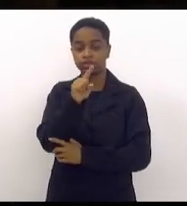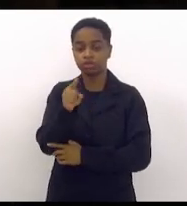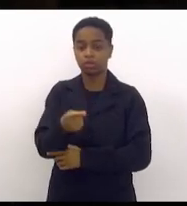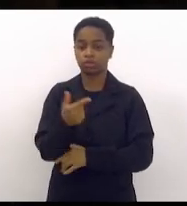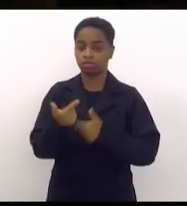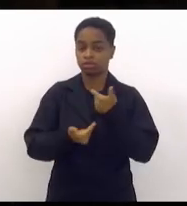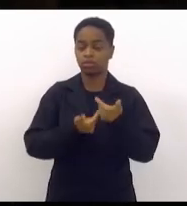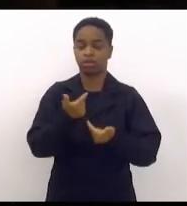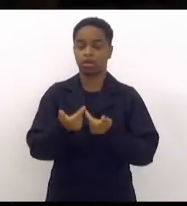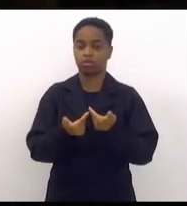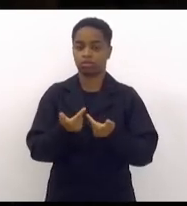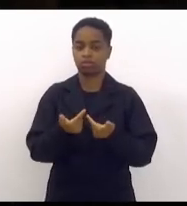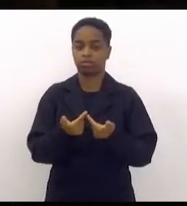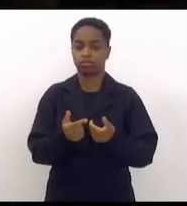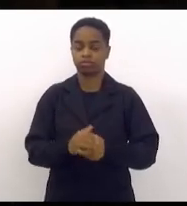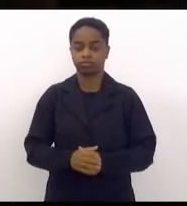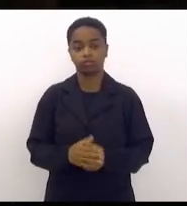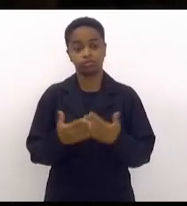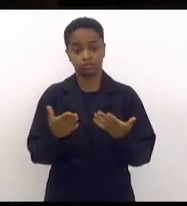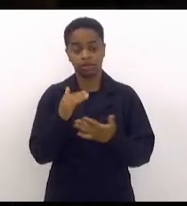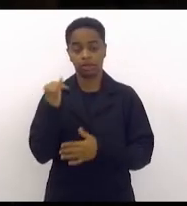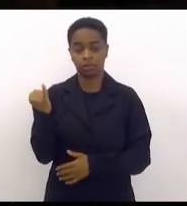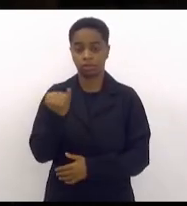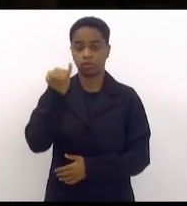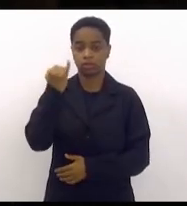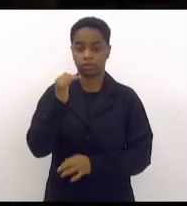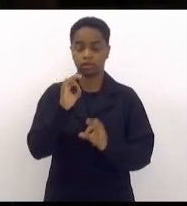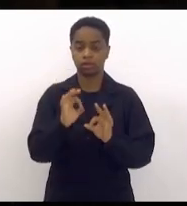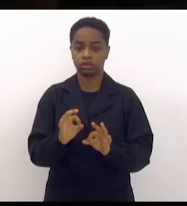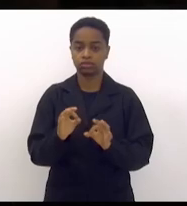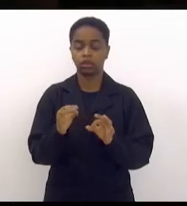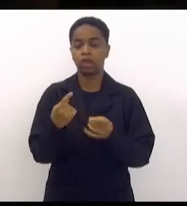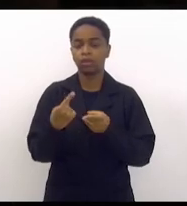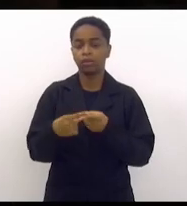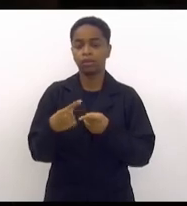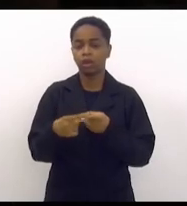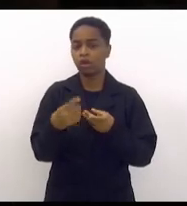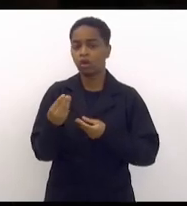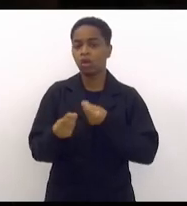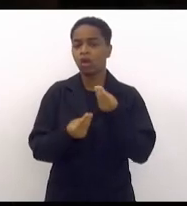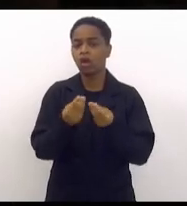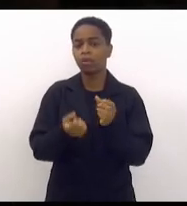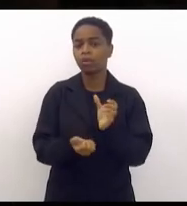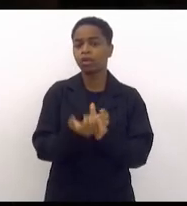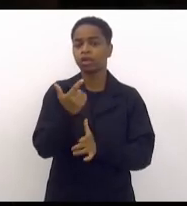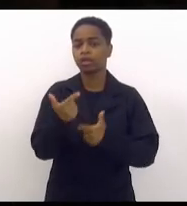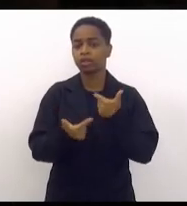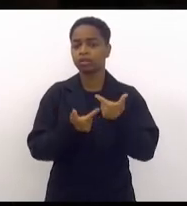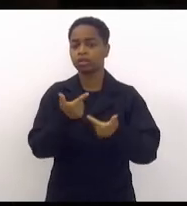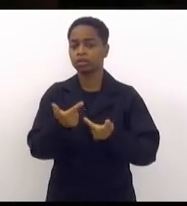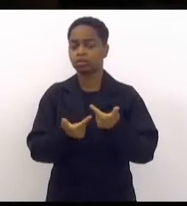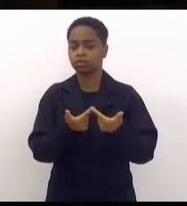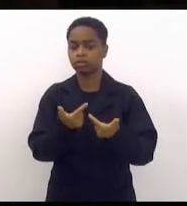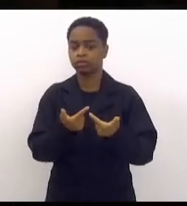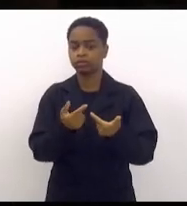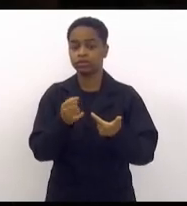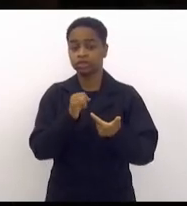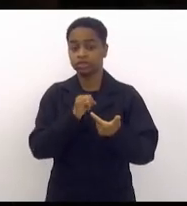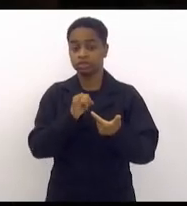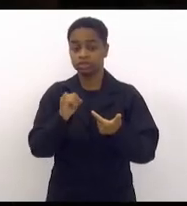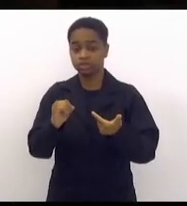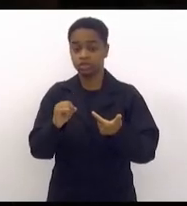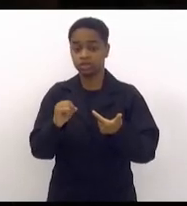diretos isso é muito importante como é que a gente vai gerar emprego direto se a gente não